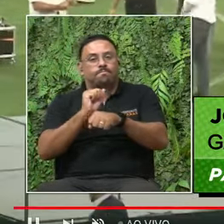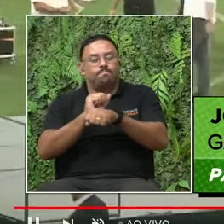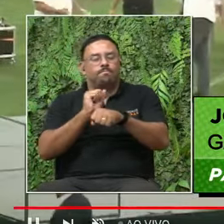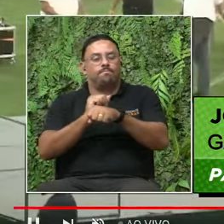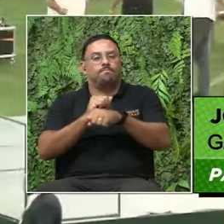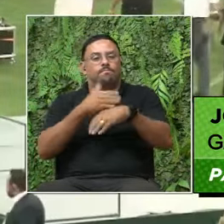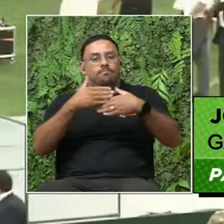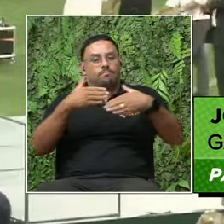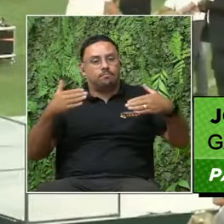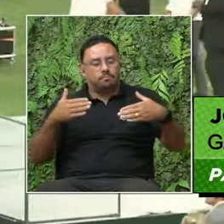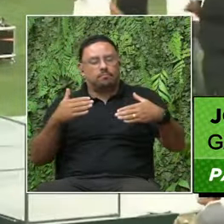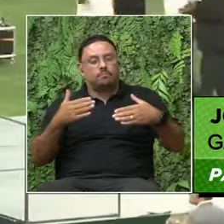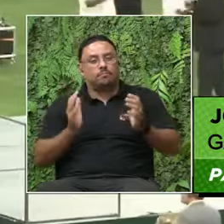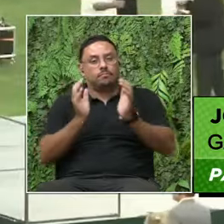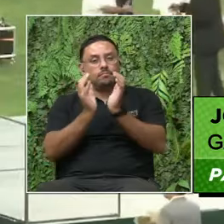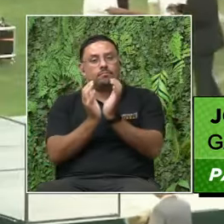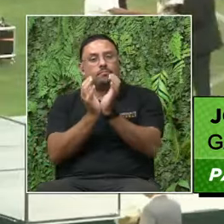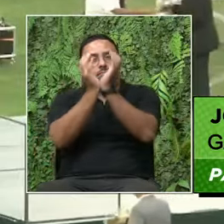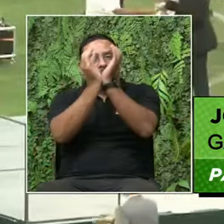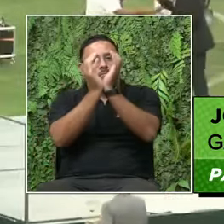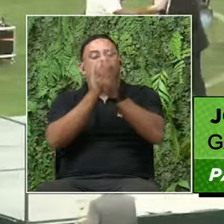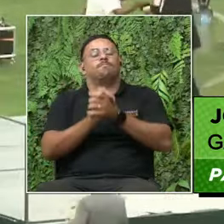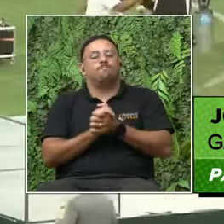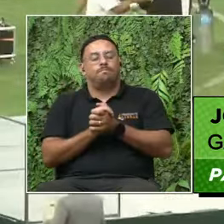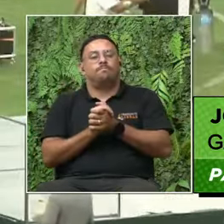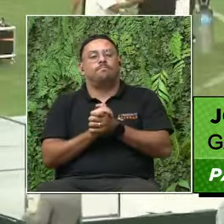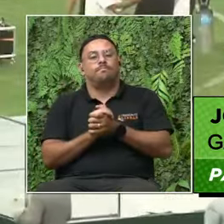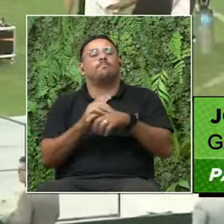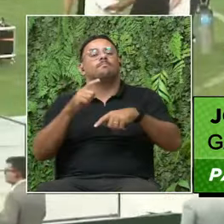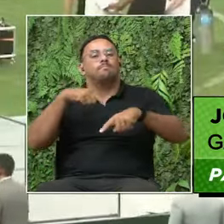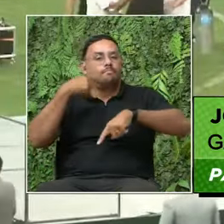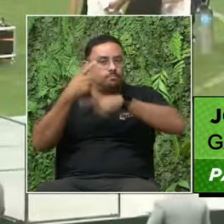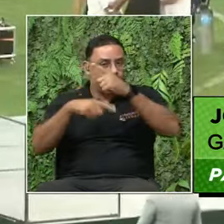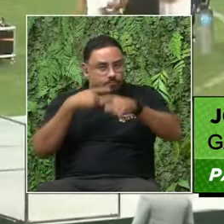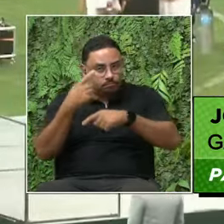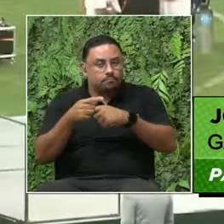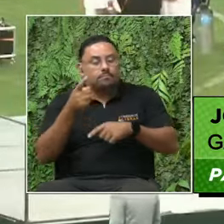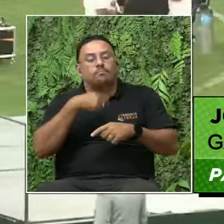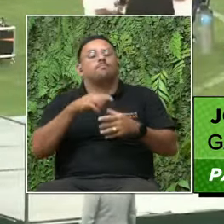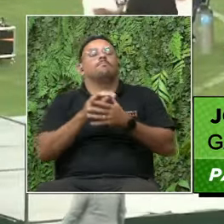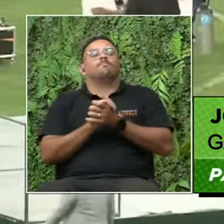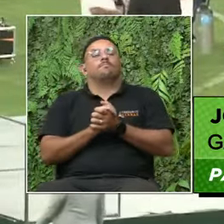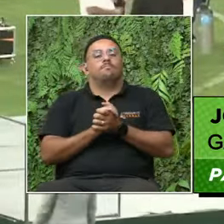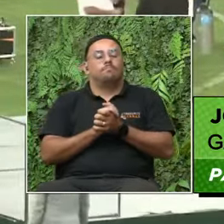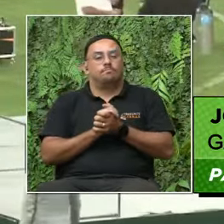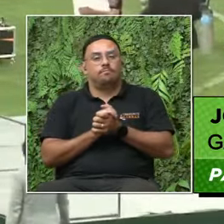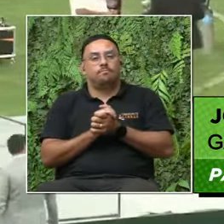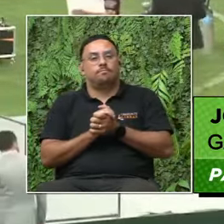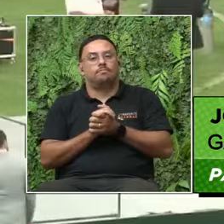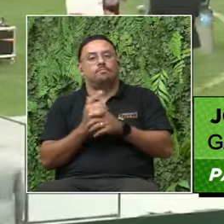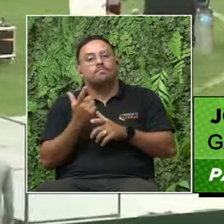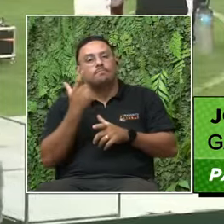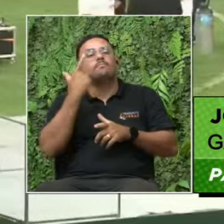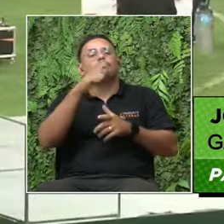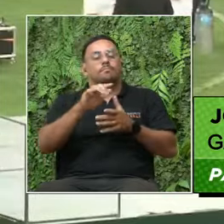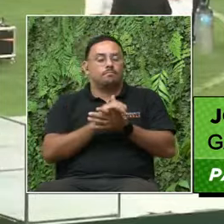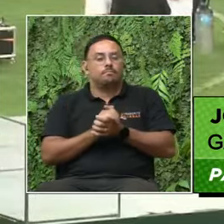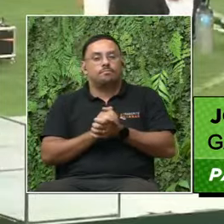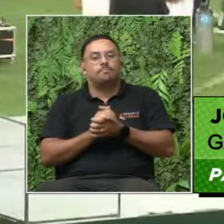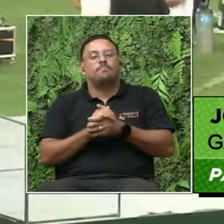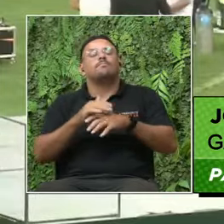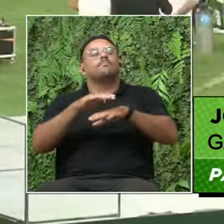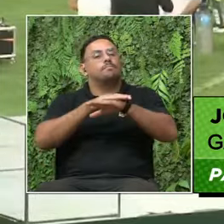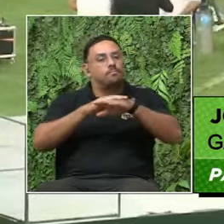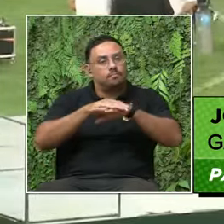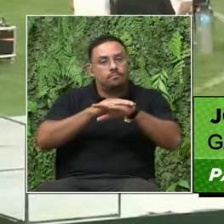placas de Publicidade até o trofu ais a a CONSEG falar com